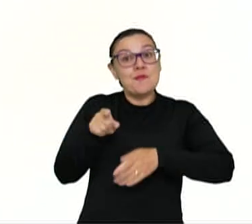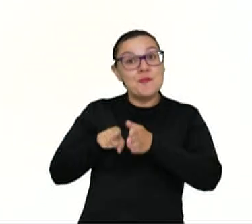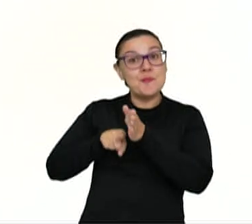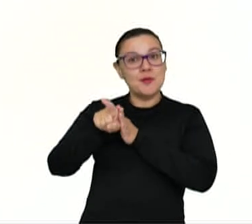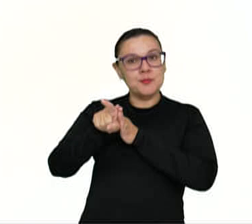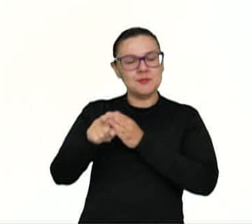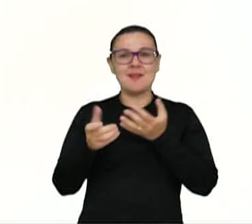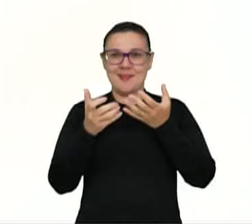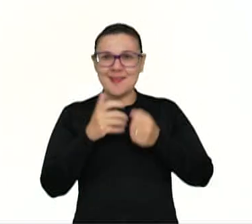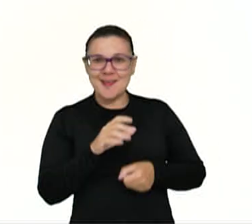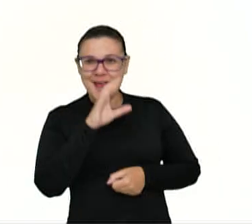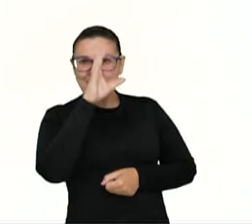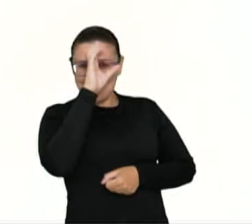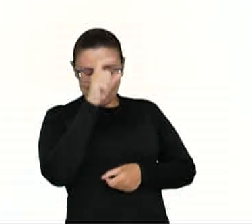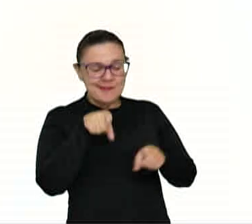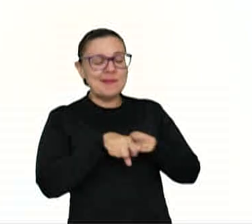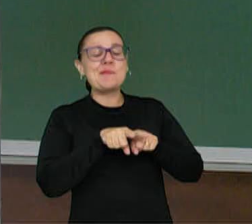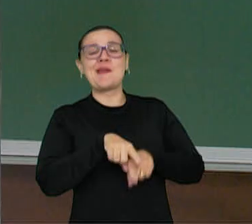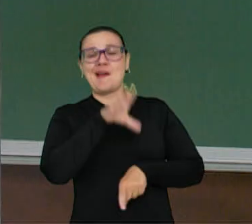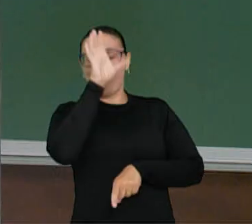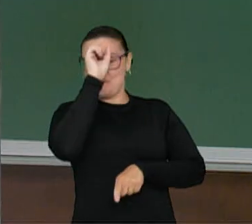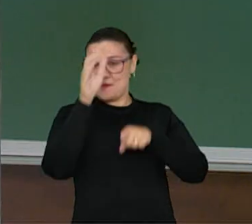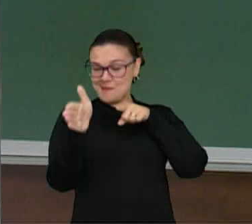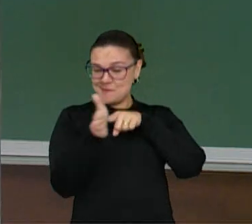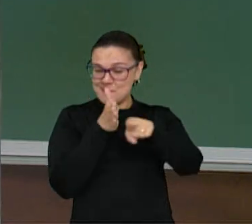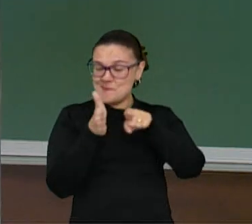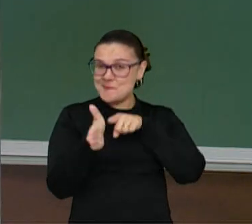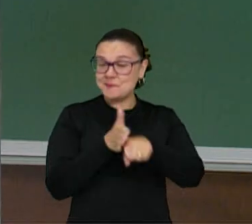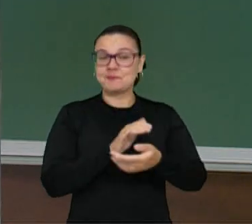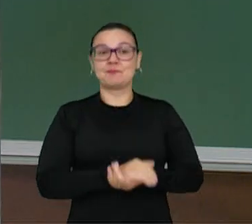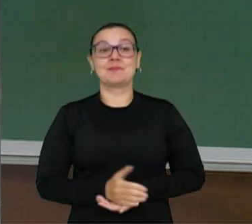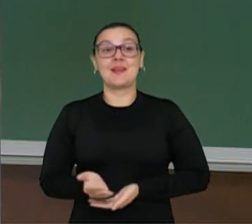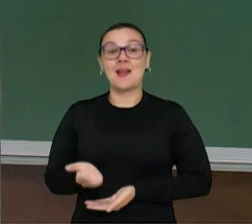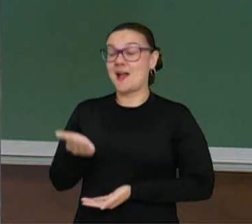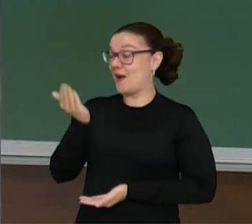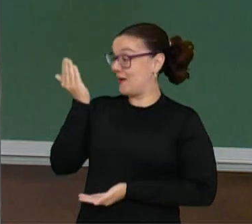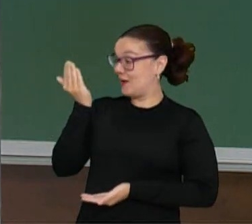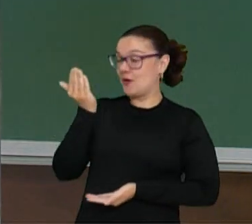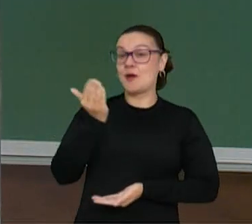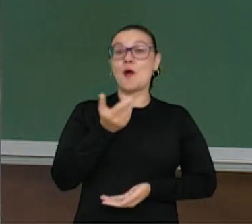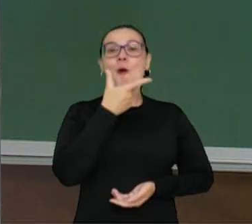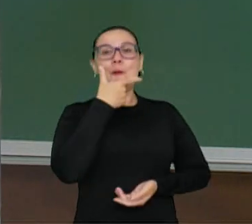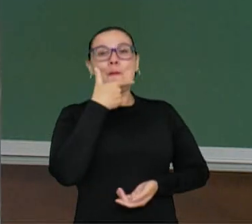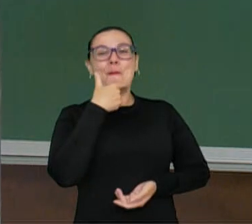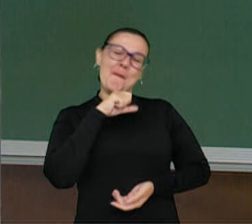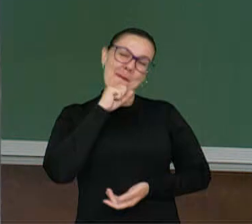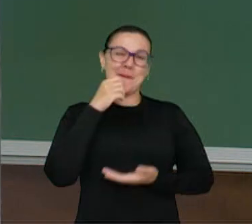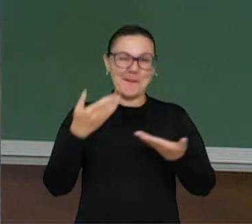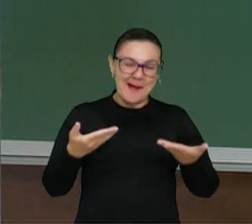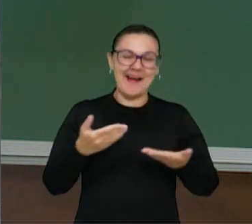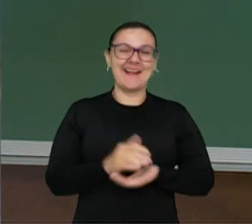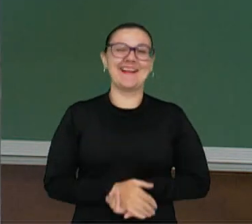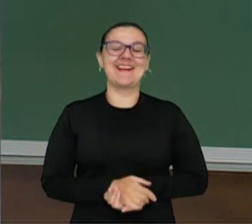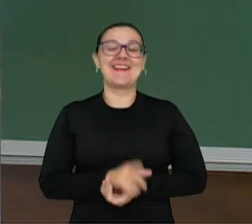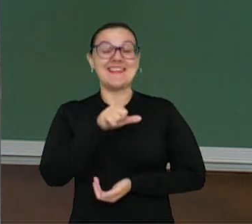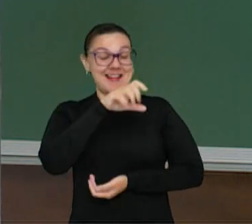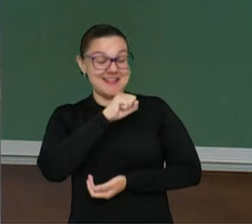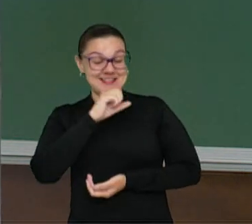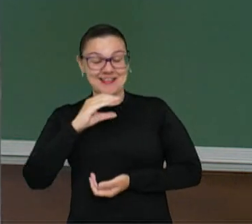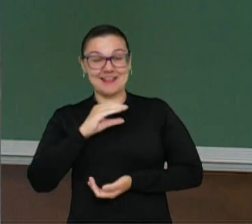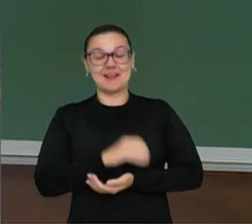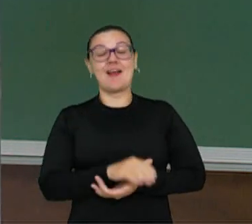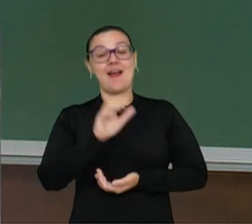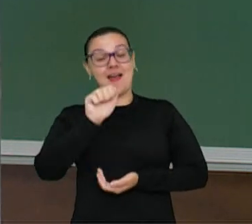Você quer aprender? Aprenda a fazer as perguntas, né? Aqui está o pai do Armandinho, né, o catarinense